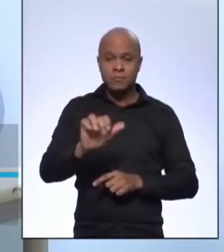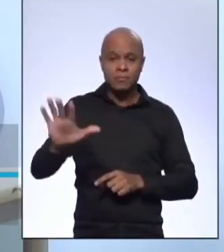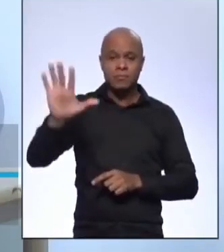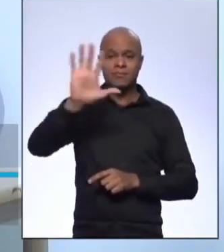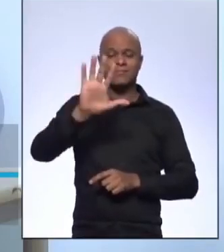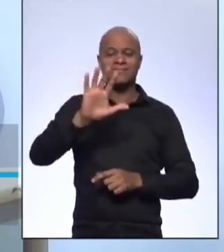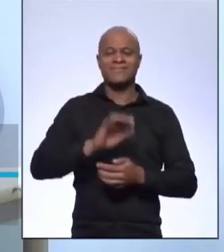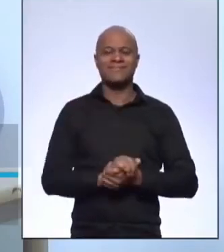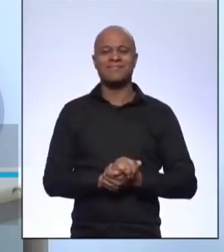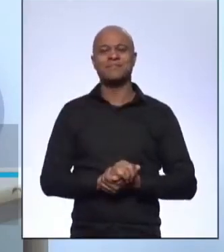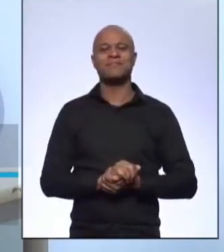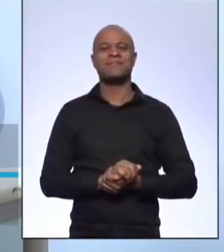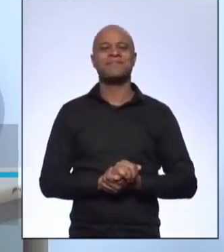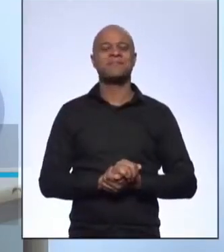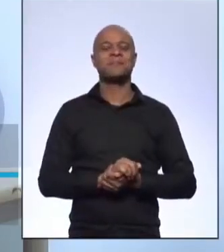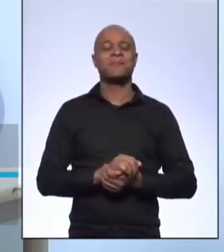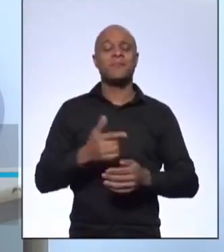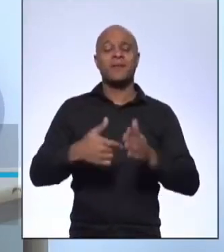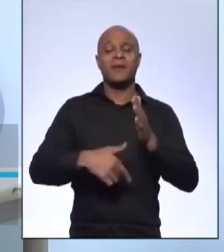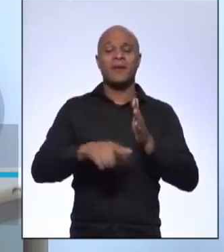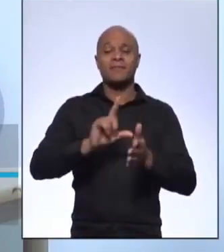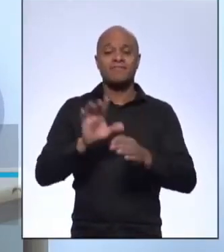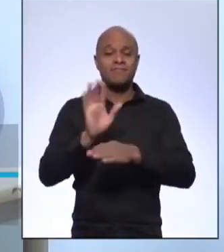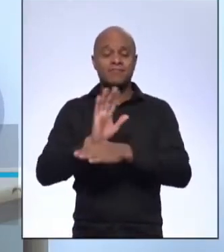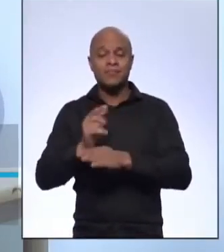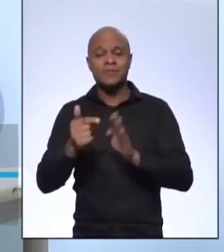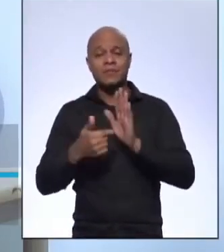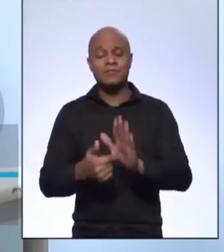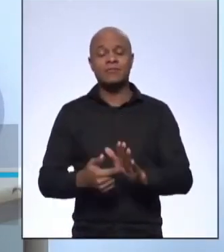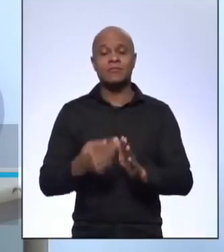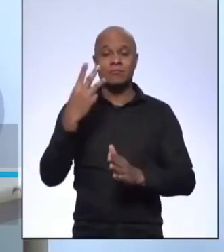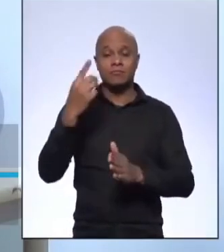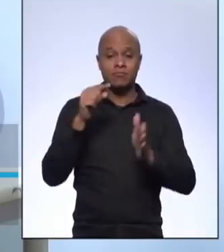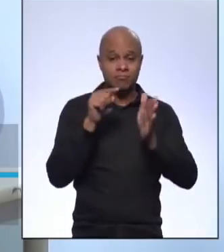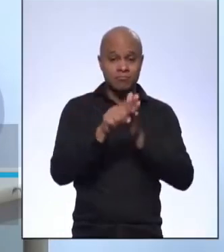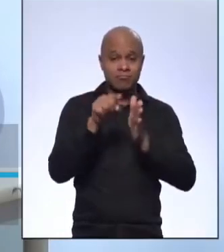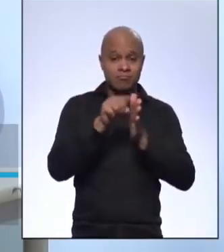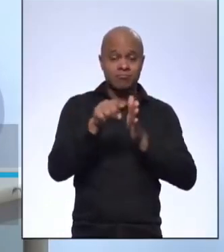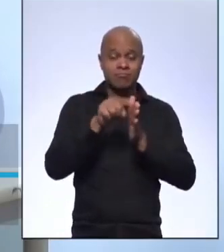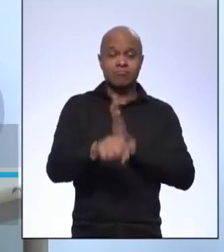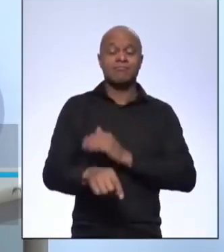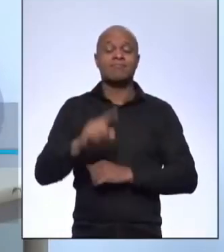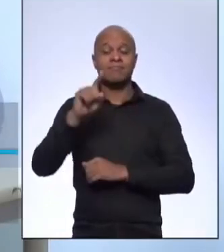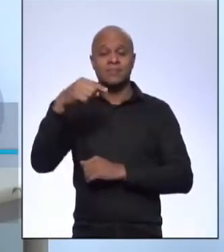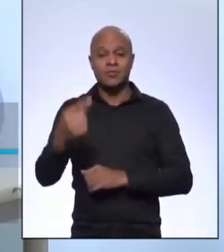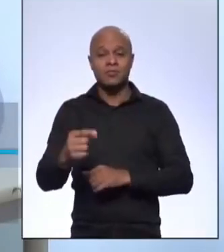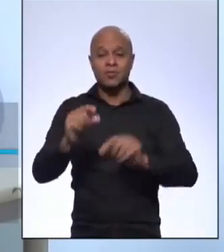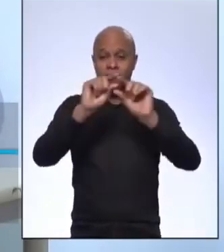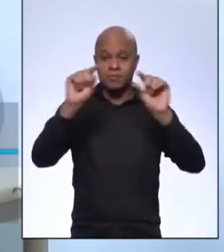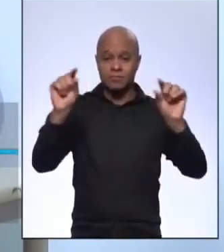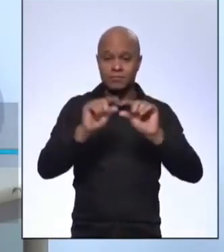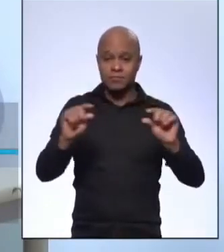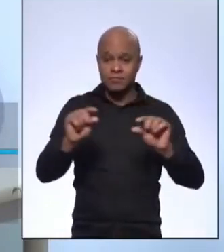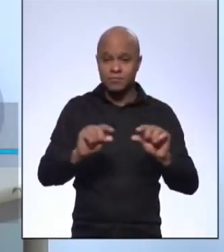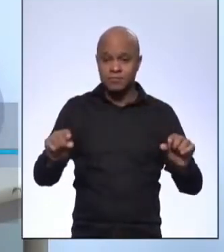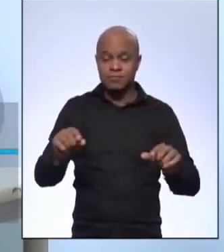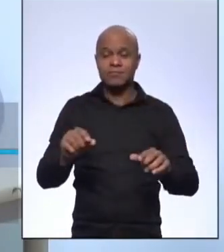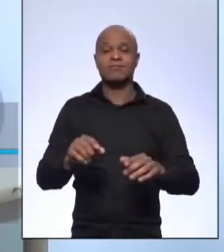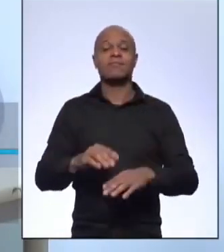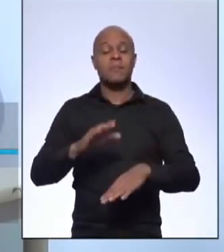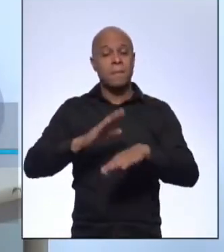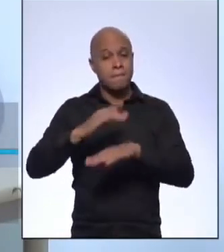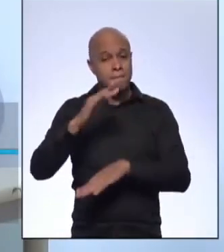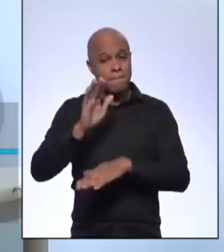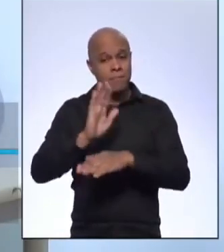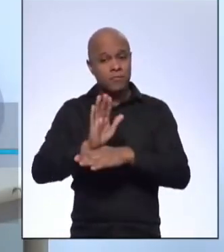do vídeo, né, nós apresentamos para vocês 3 questões, depois 3 manchetes e mais um